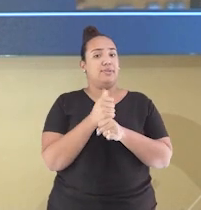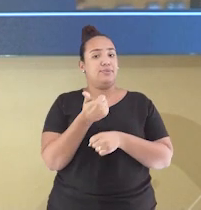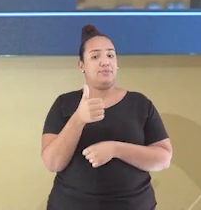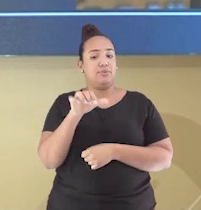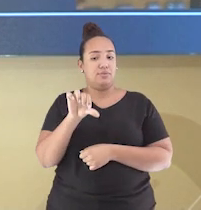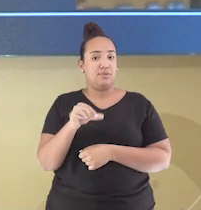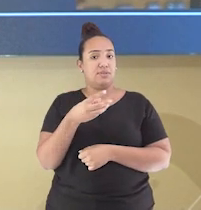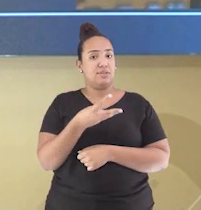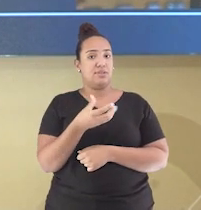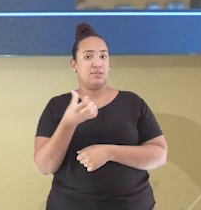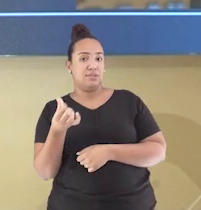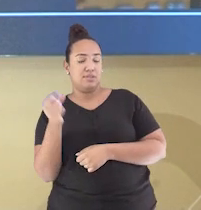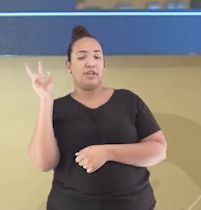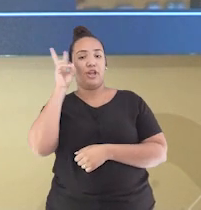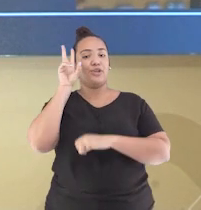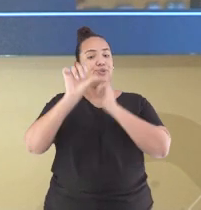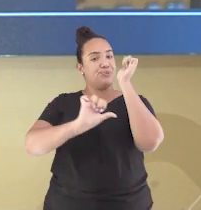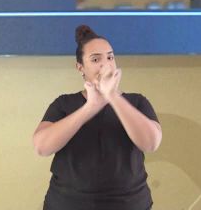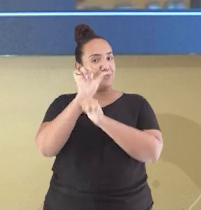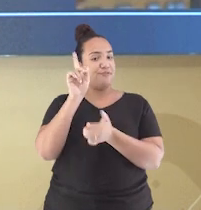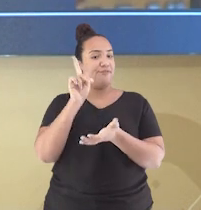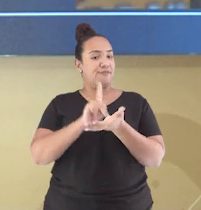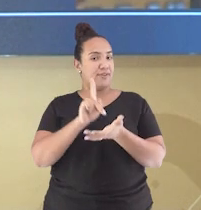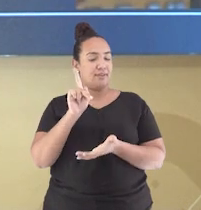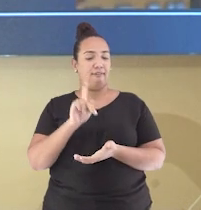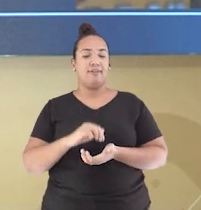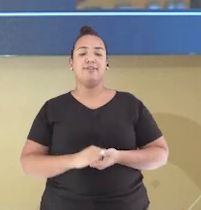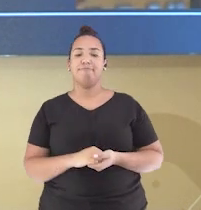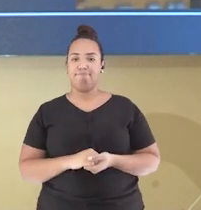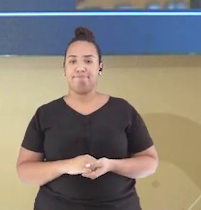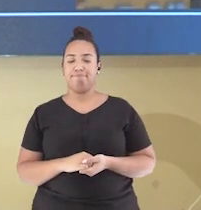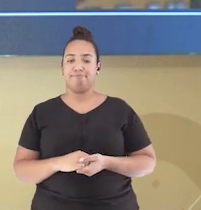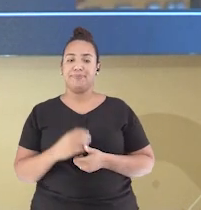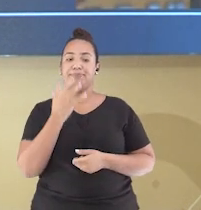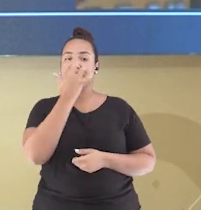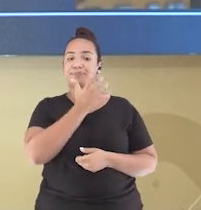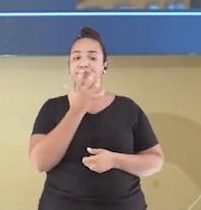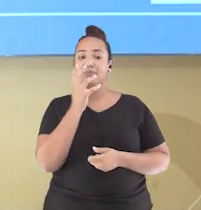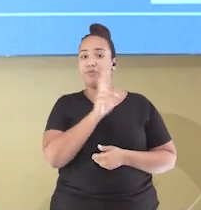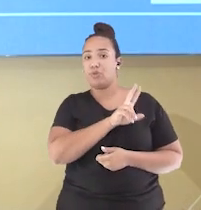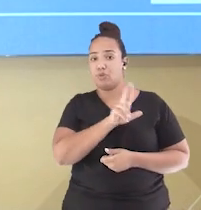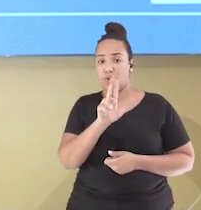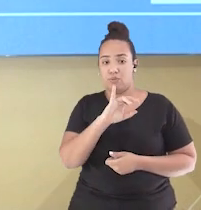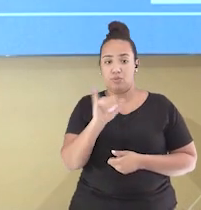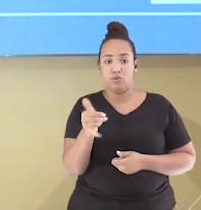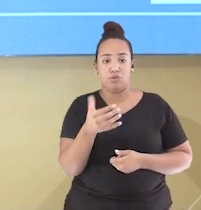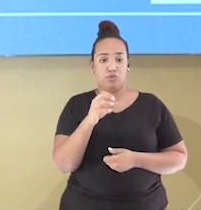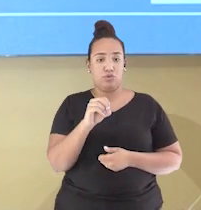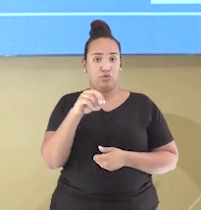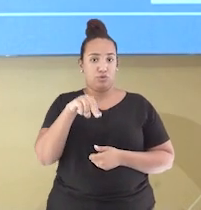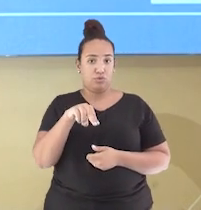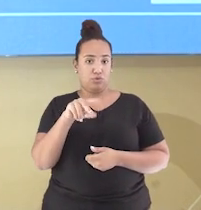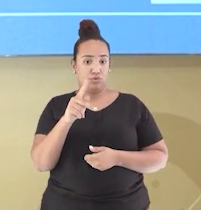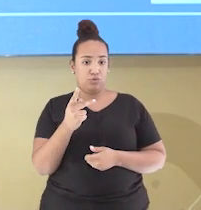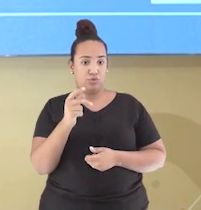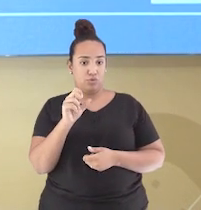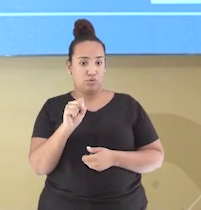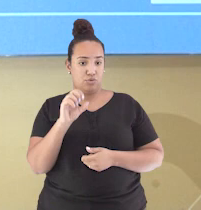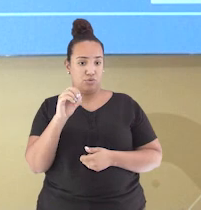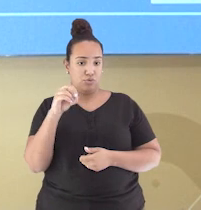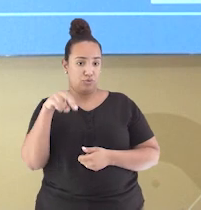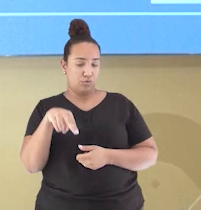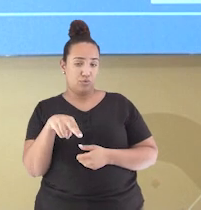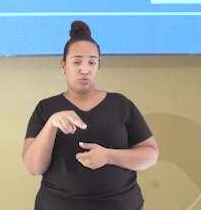de 1936 a história mudaria de vez. Um cantor chamado Robert Johnson gravou